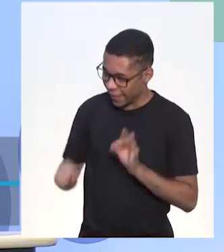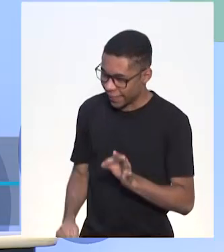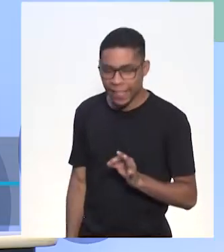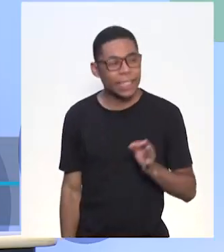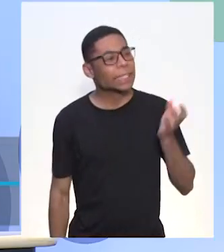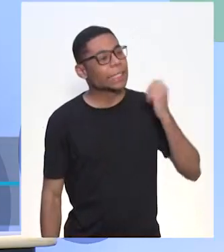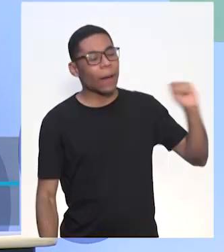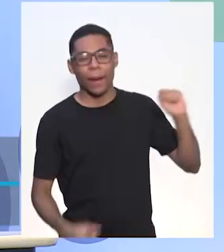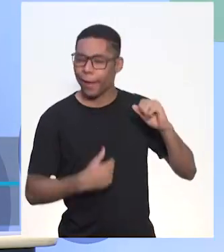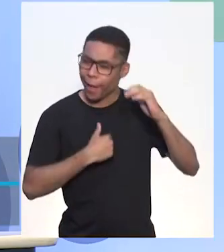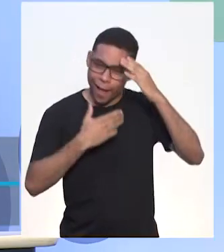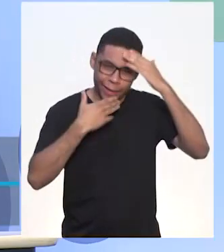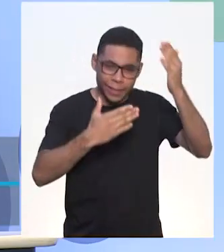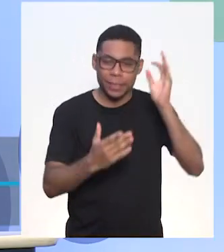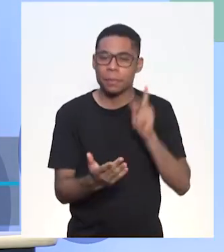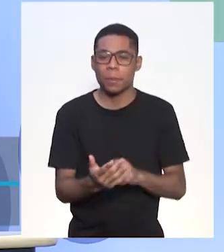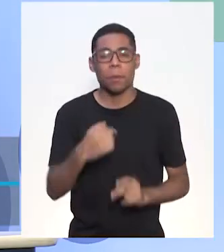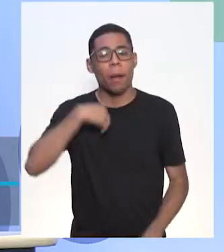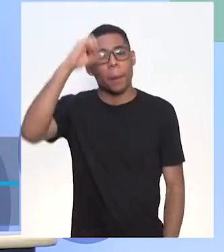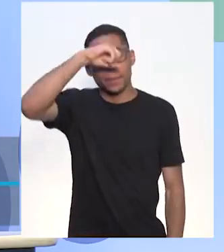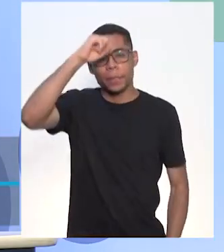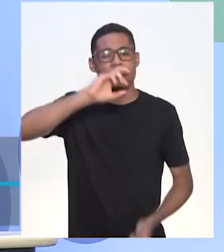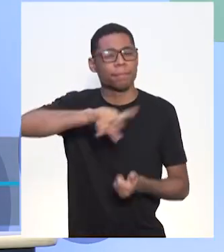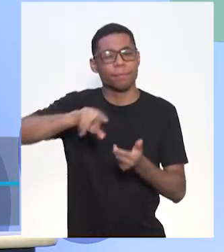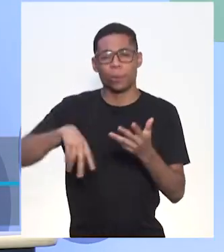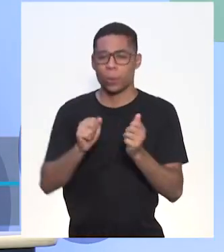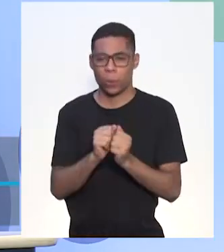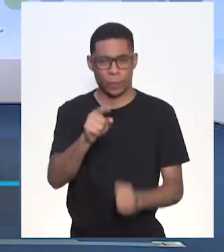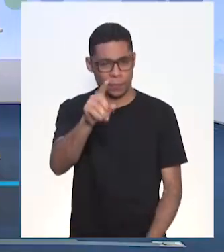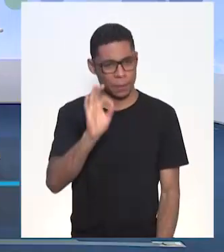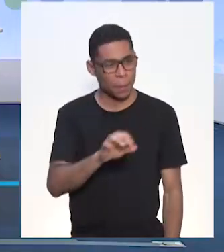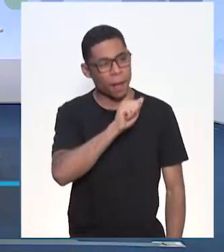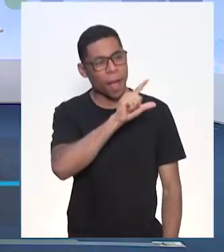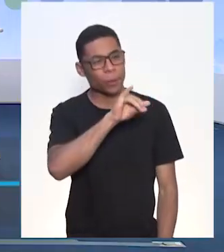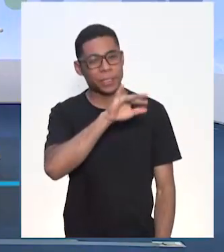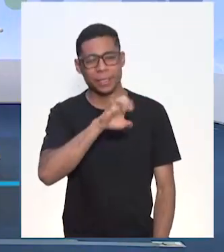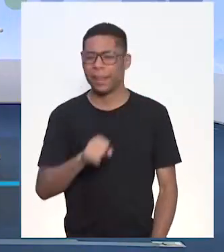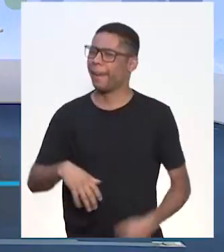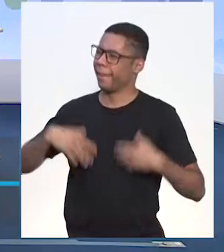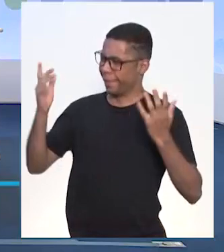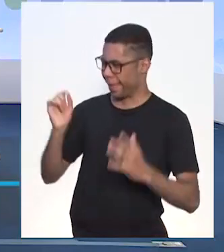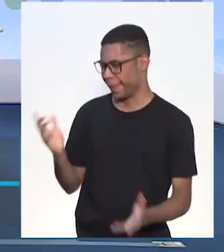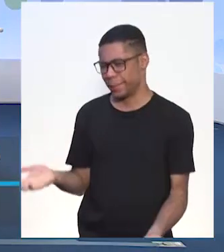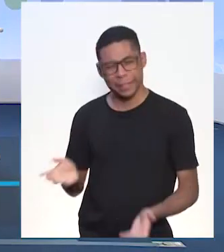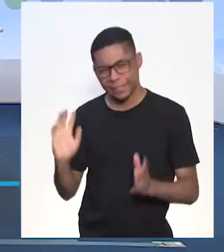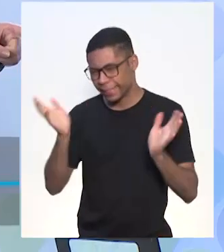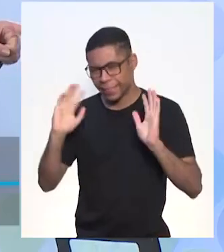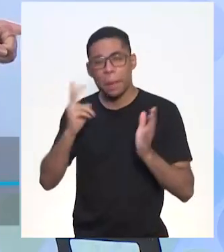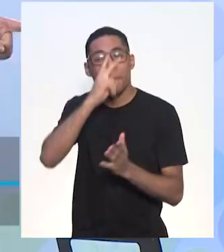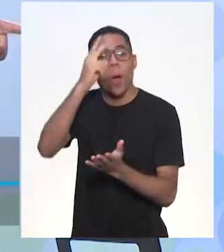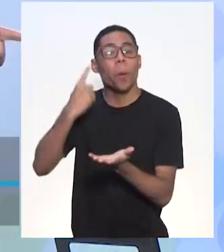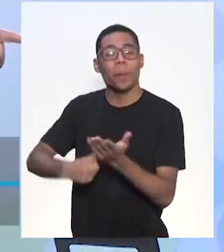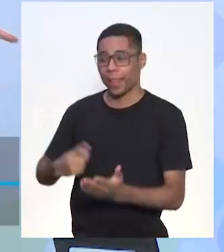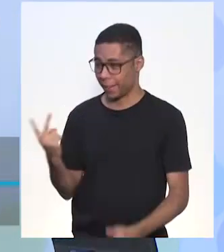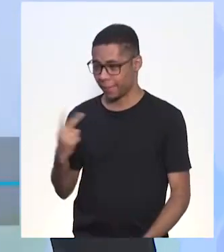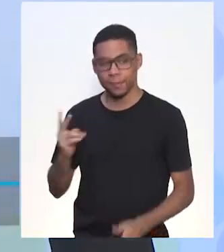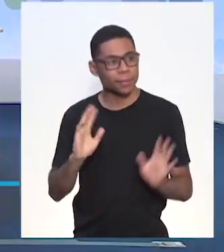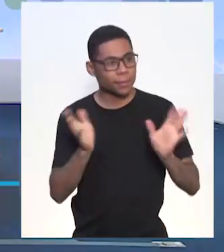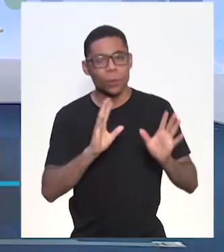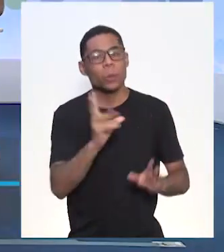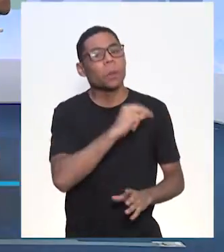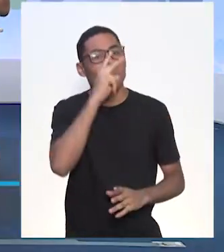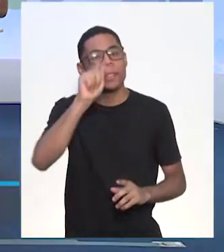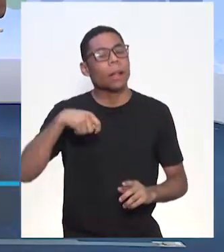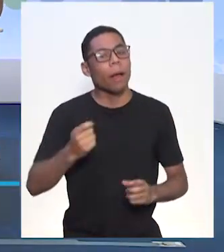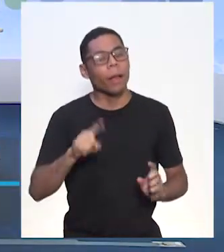Eu que agradeço estar aprendendo tanto com você, Alcides. Oh, que é isso, ó, quem vê pensa que foi combinado, hein? Não, isso tudo é